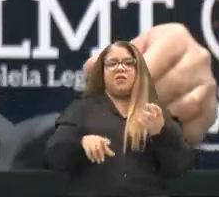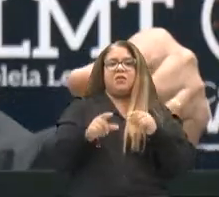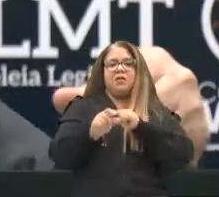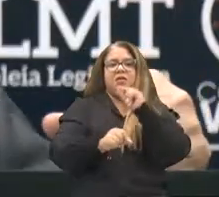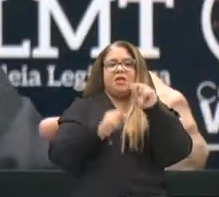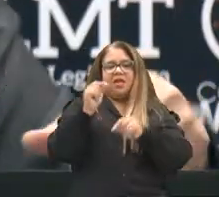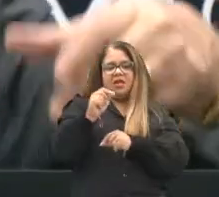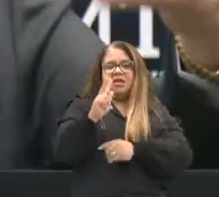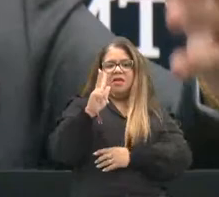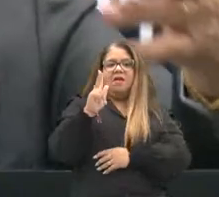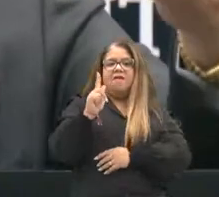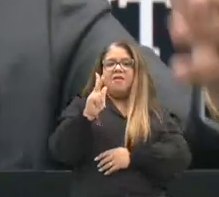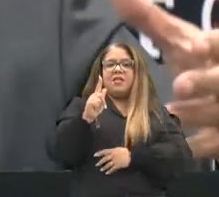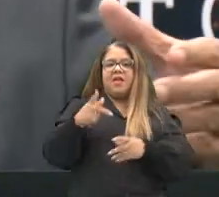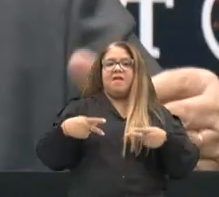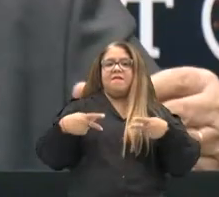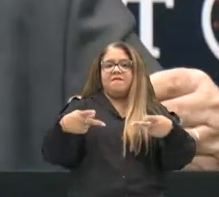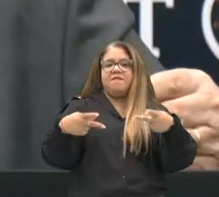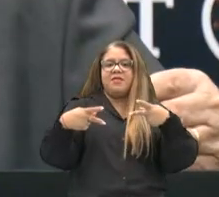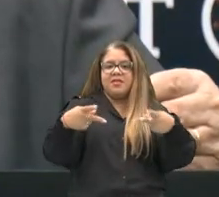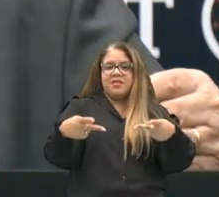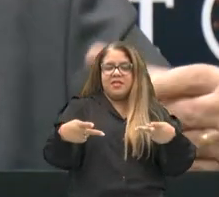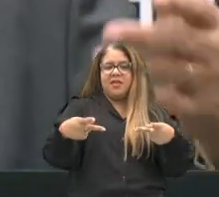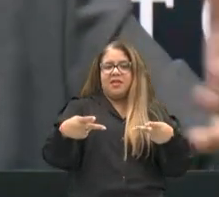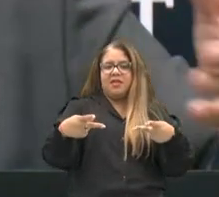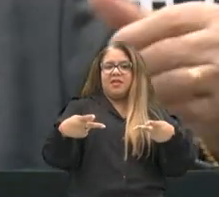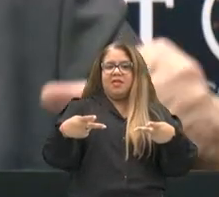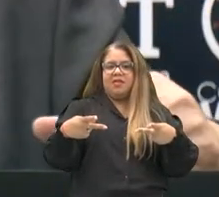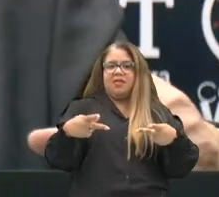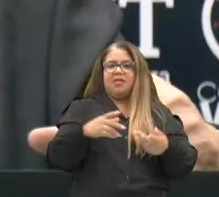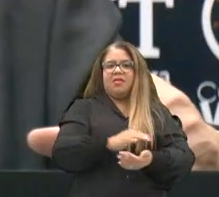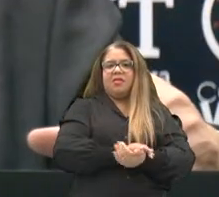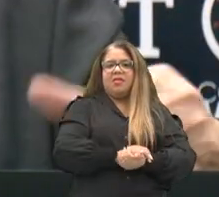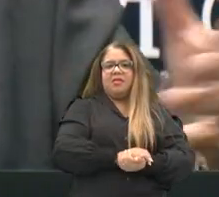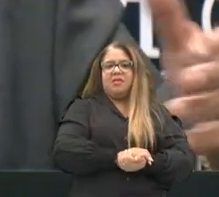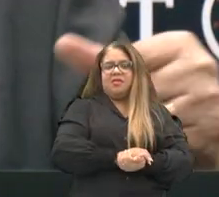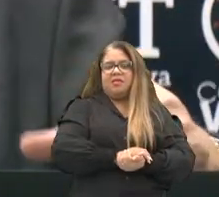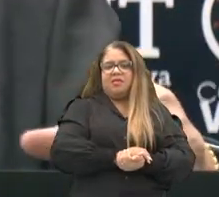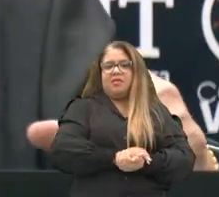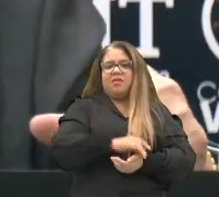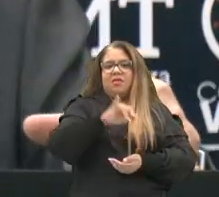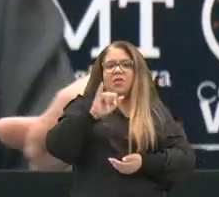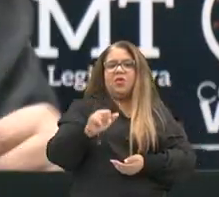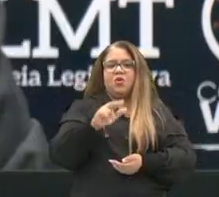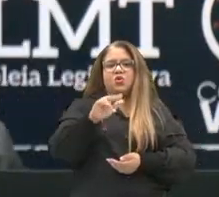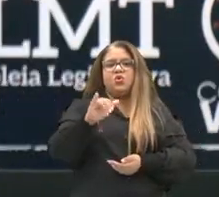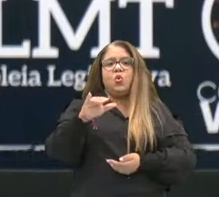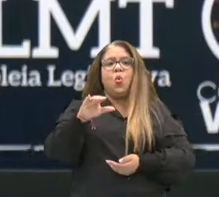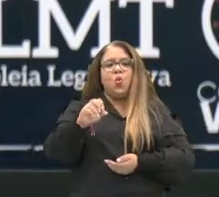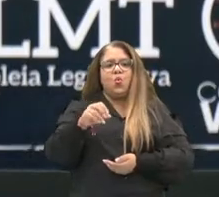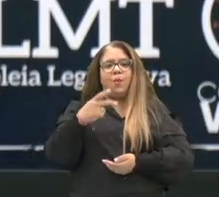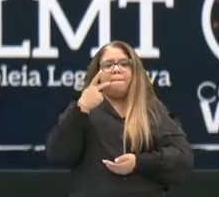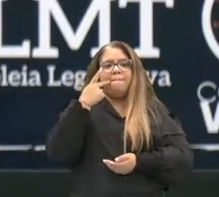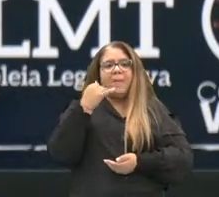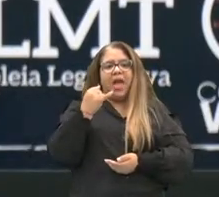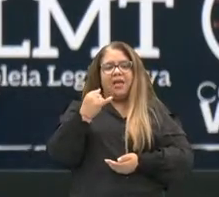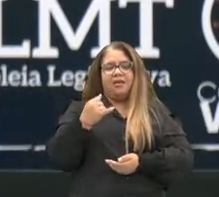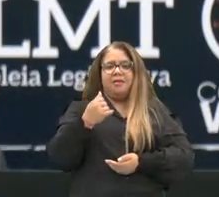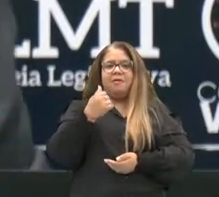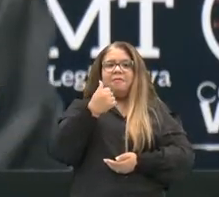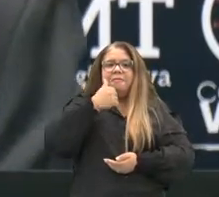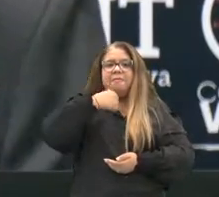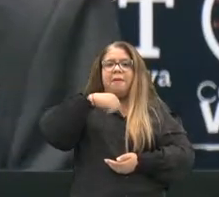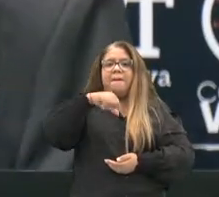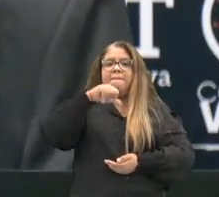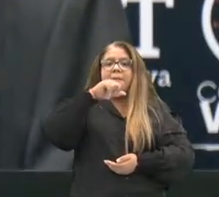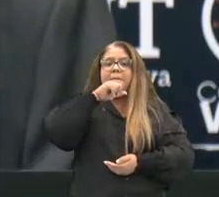Grande, na casa do seu amigo, Júlio Campos, conhecido por Fiote, a mamãe comprava